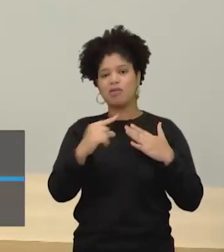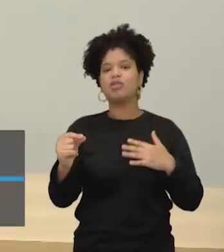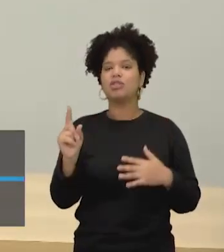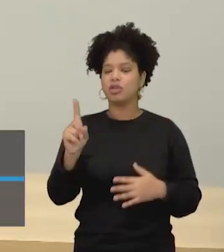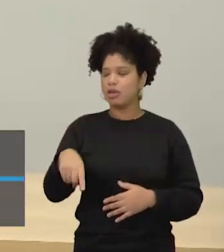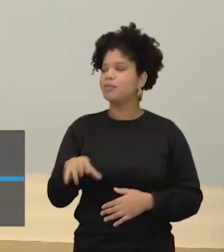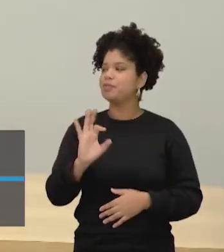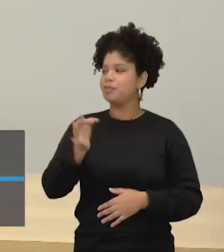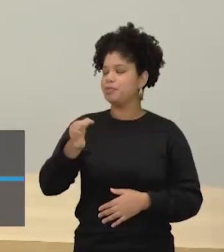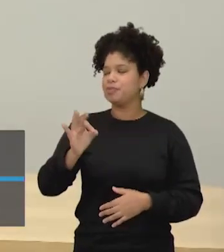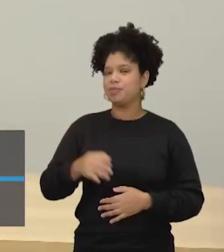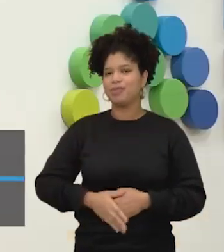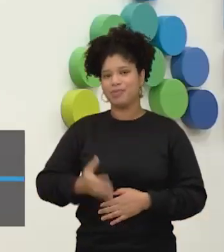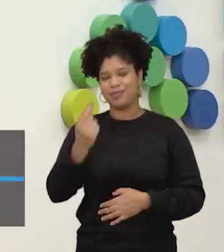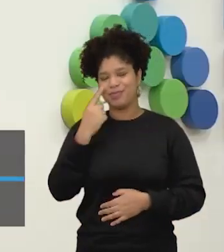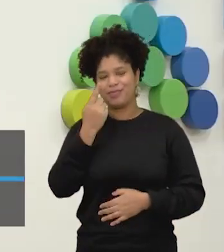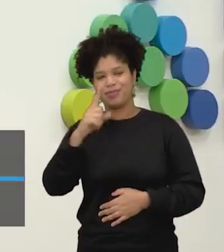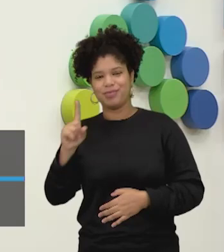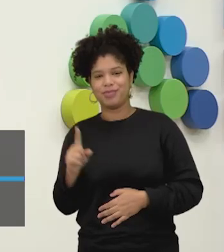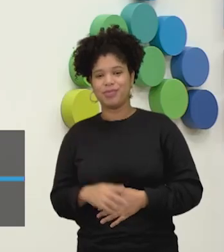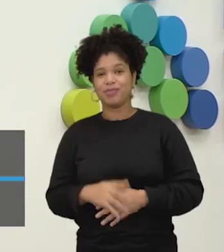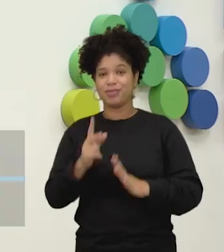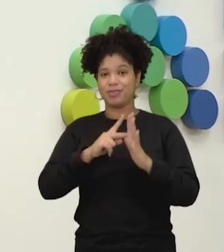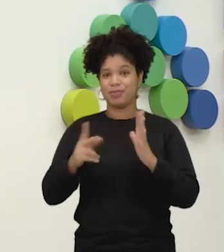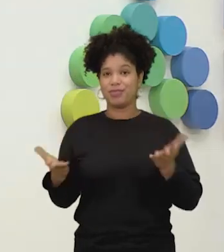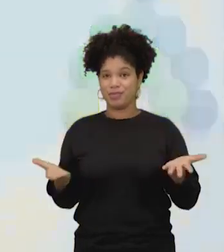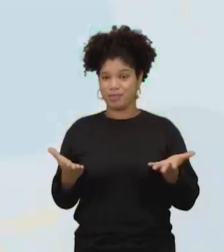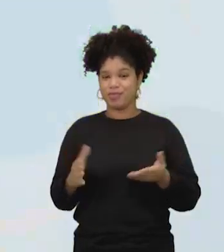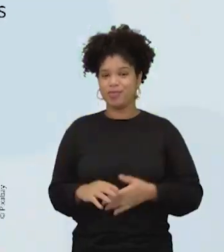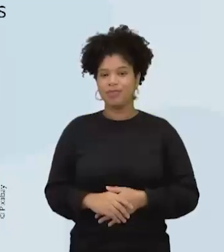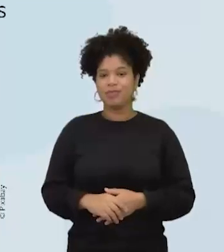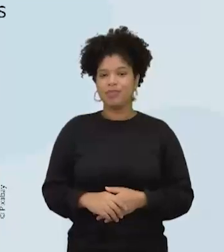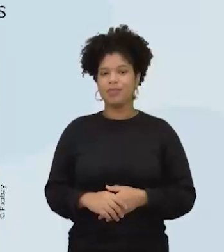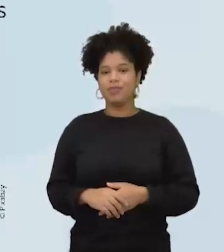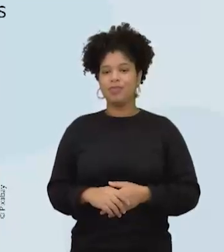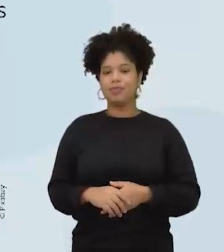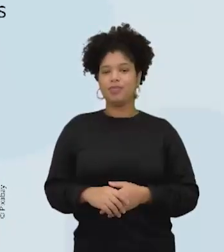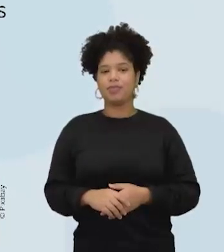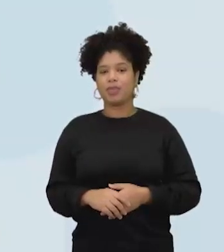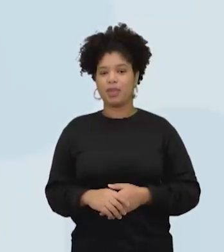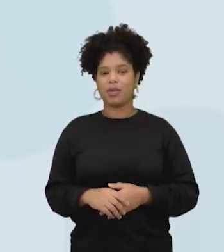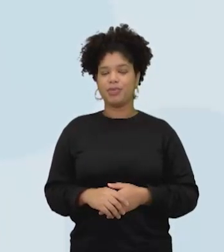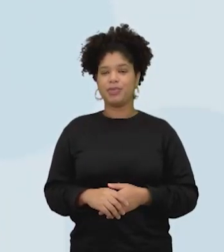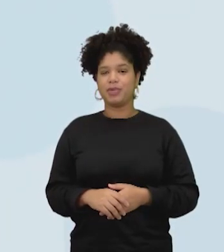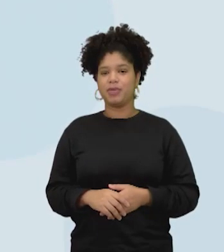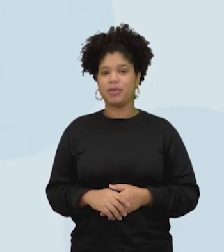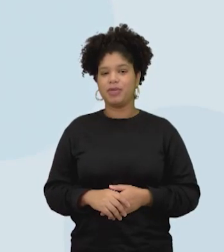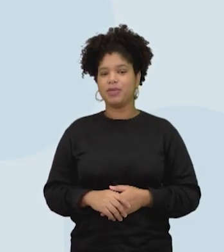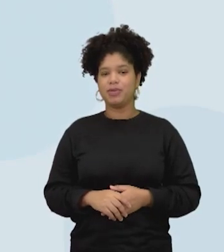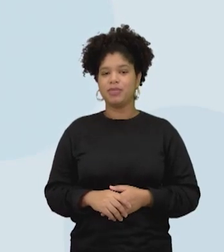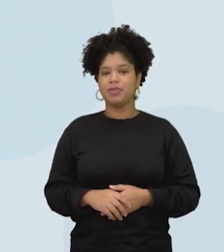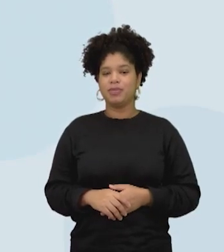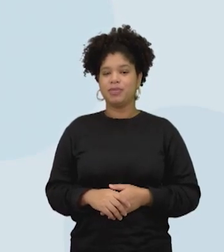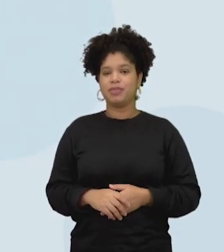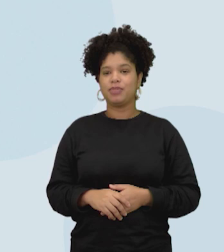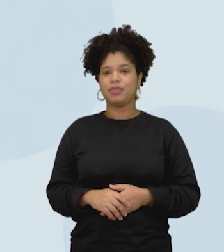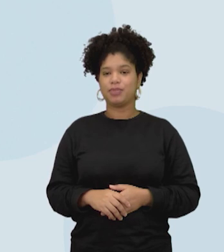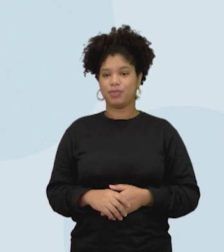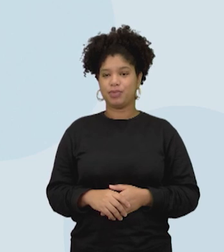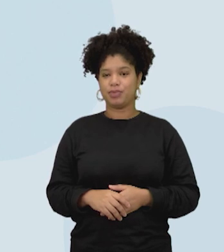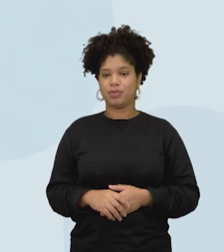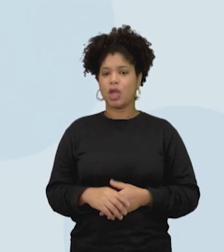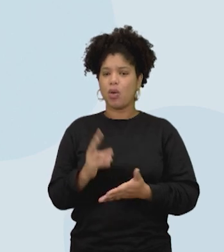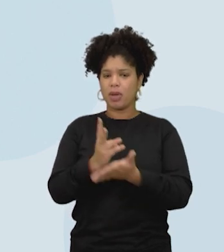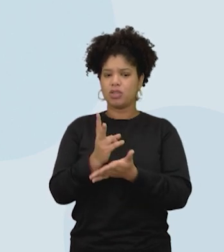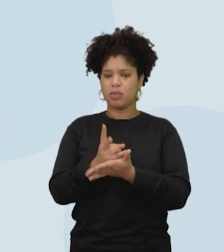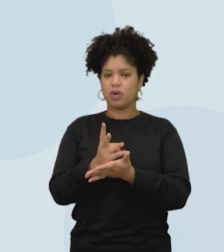culpa. Vamos para o último poema da aula. Olha só, vamos lá então. Aqui. Não, é o